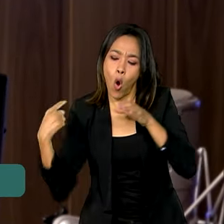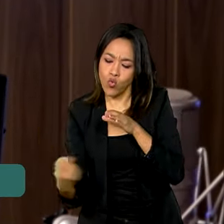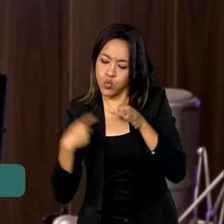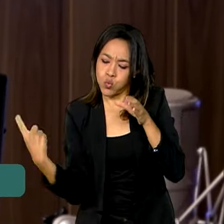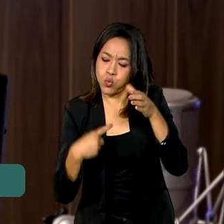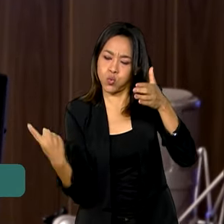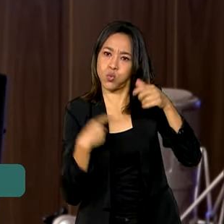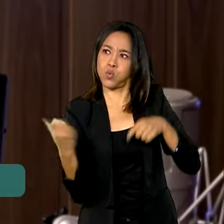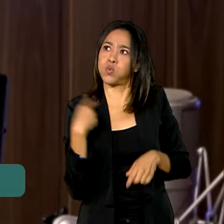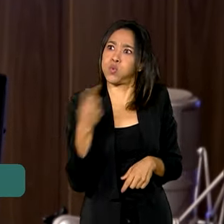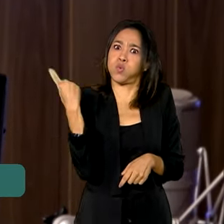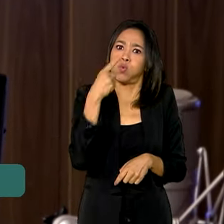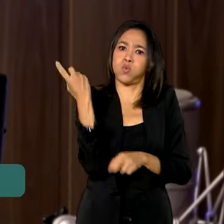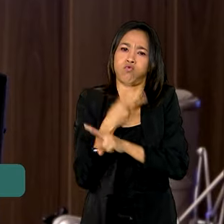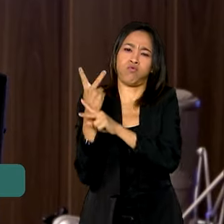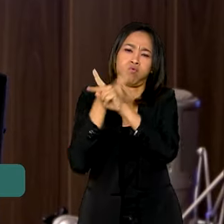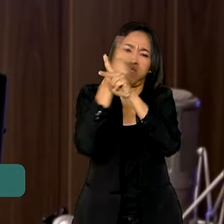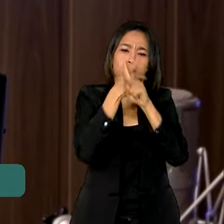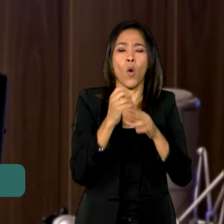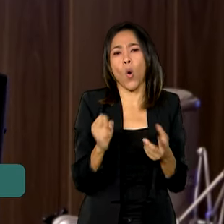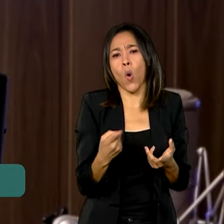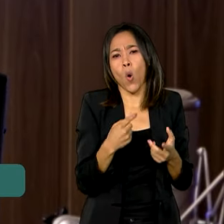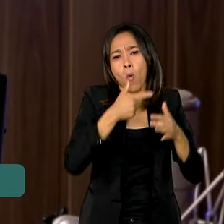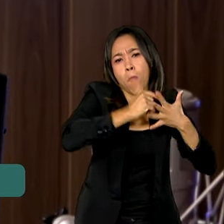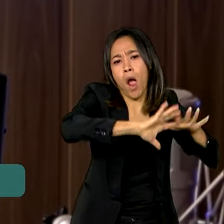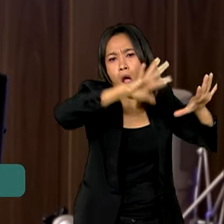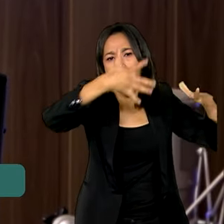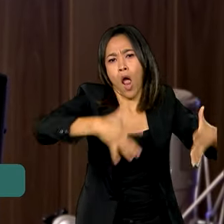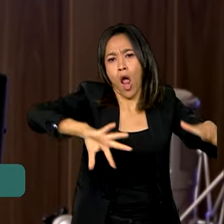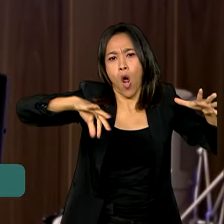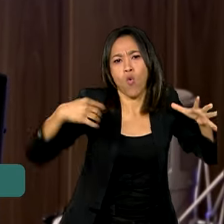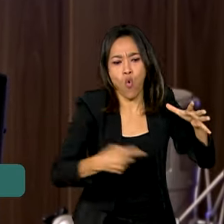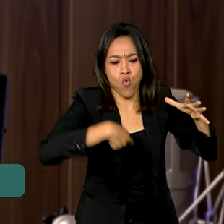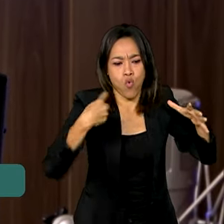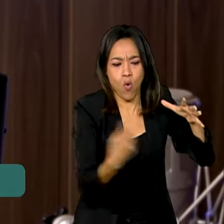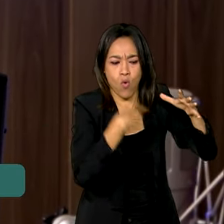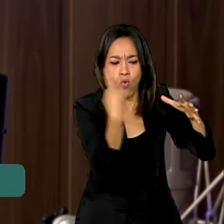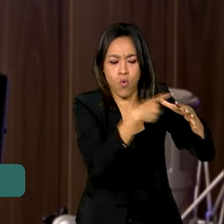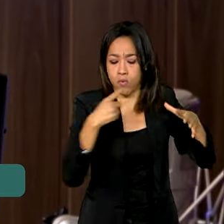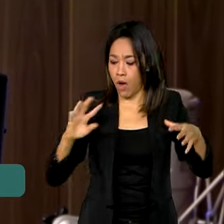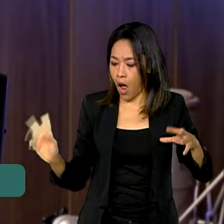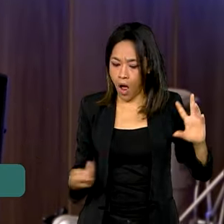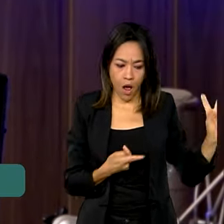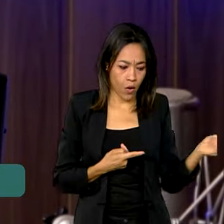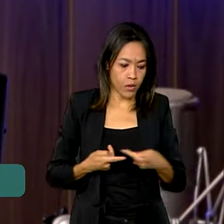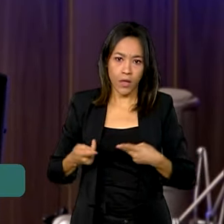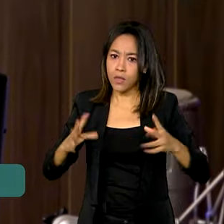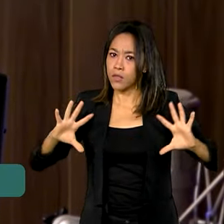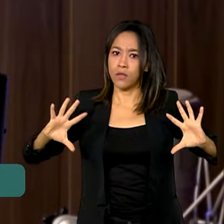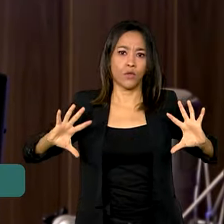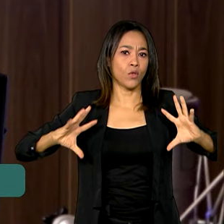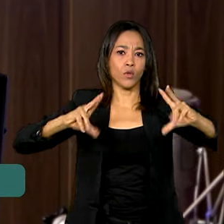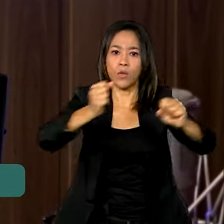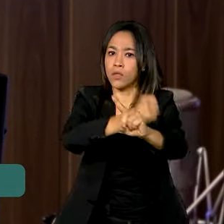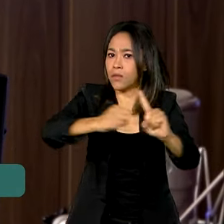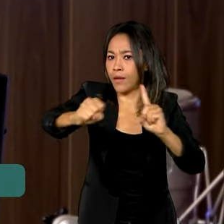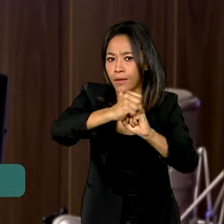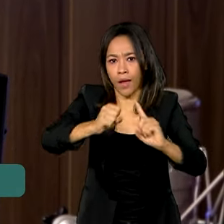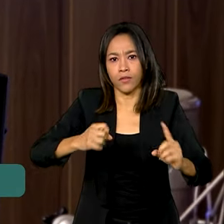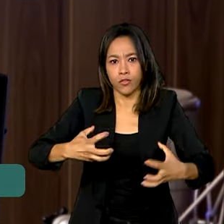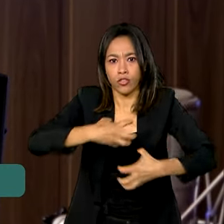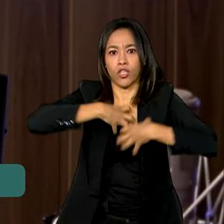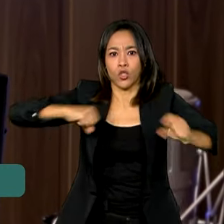Laninha que são muito intensas em determinados períodos do ano ele atinge logicamente toda a sociedade atingida mas